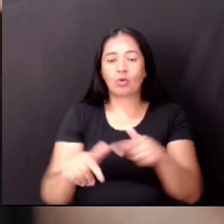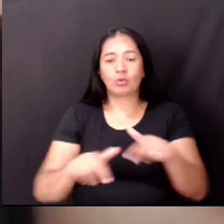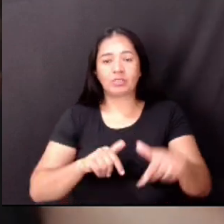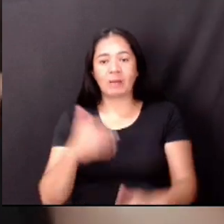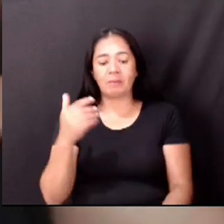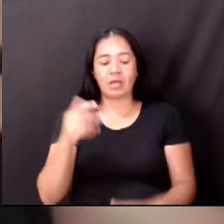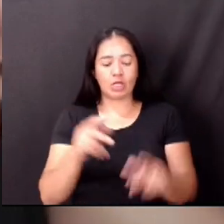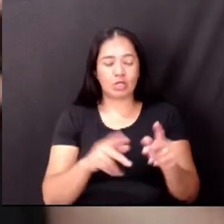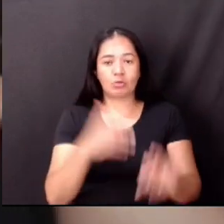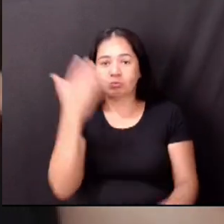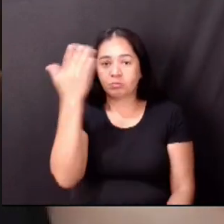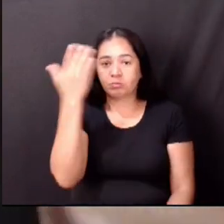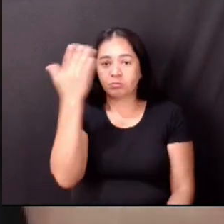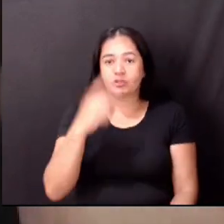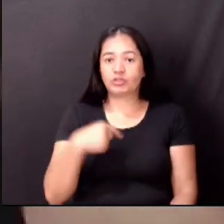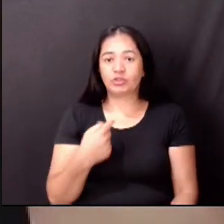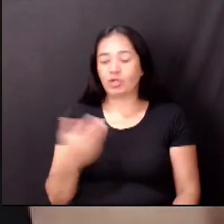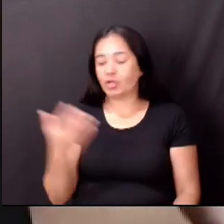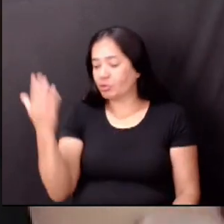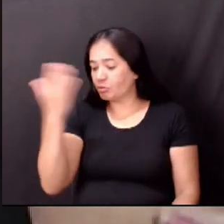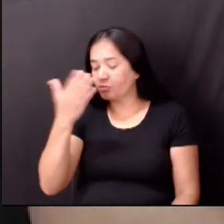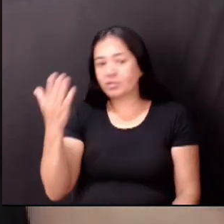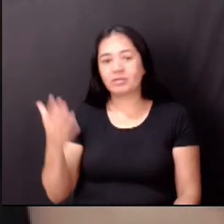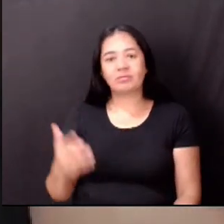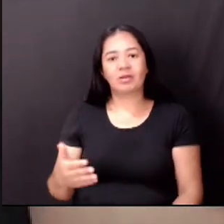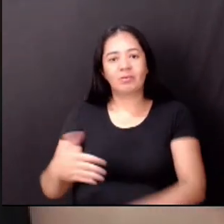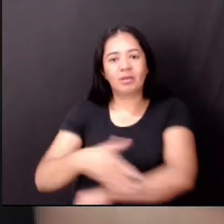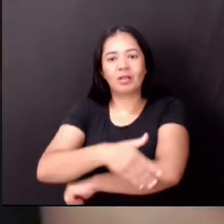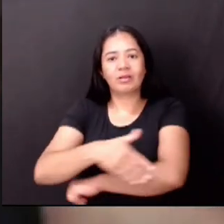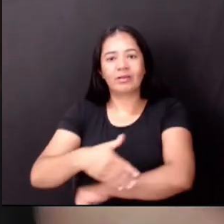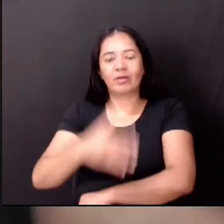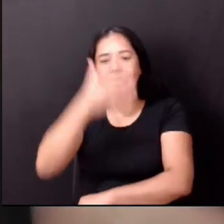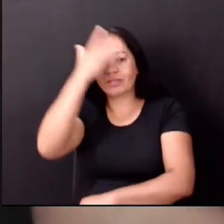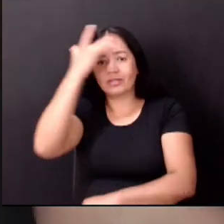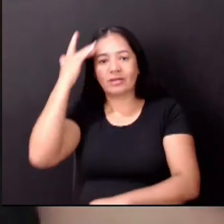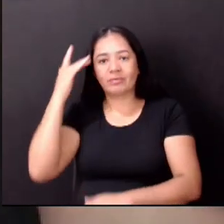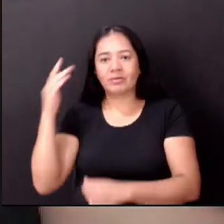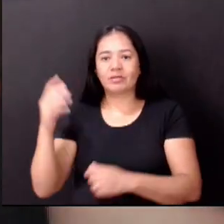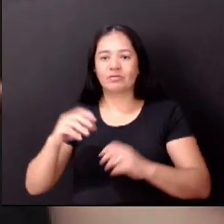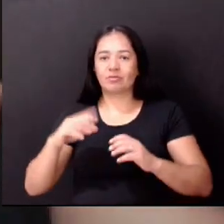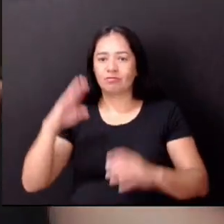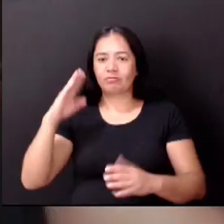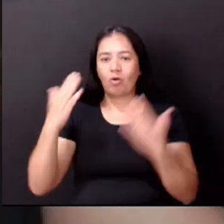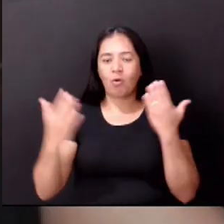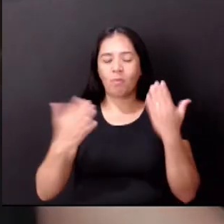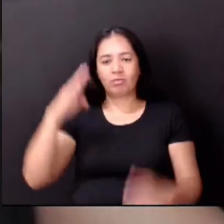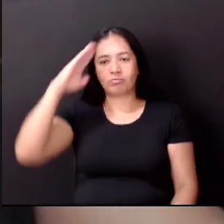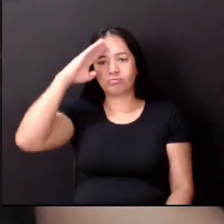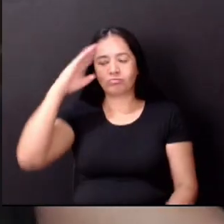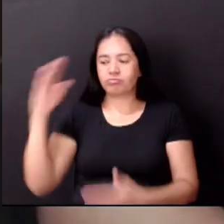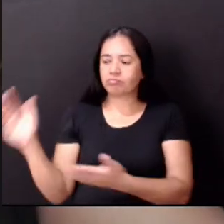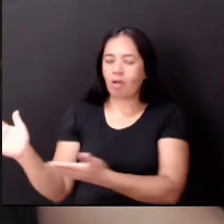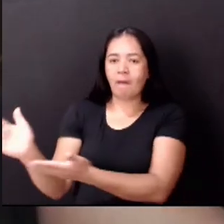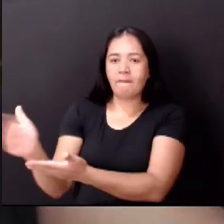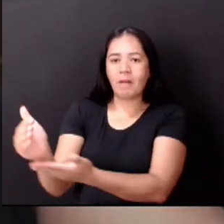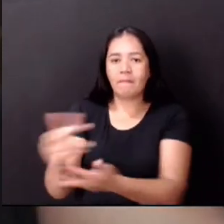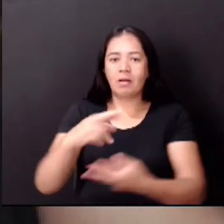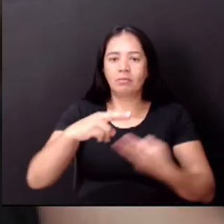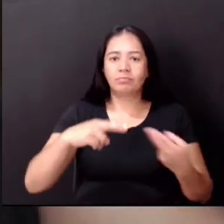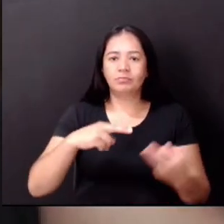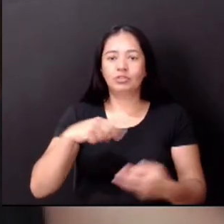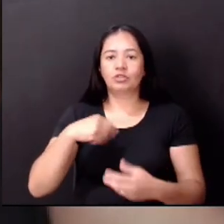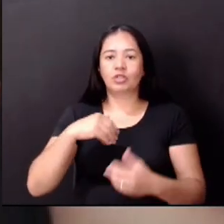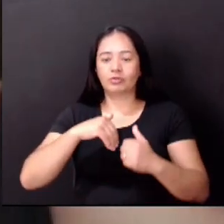não enxergamos na rua esse exército, né, que está fazendo a reciclagem. A gente não separa direito dentro de casa,